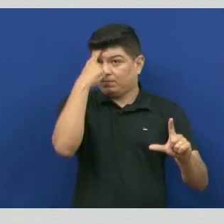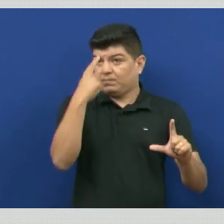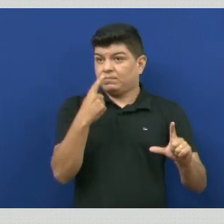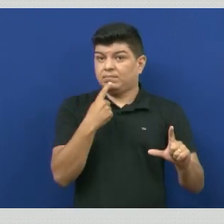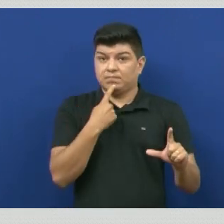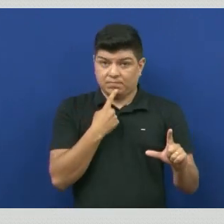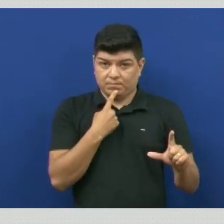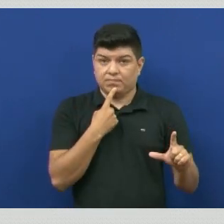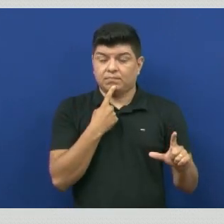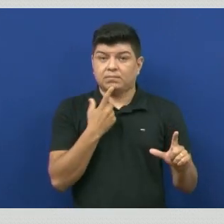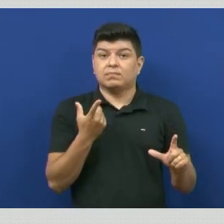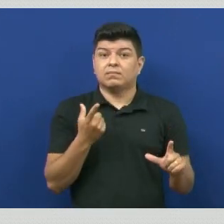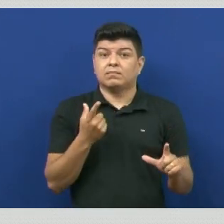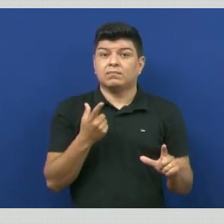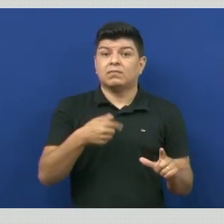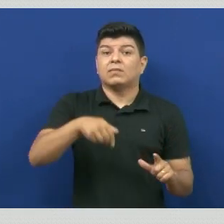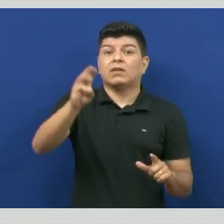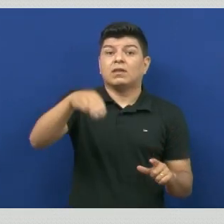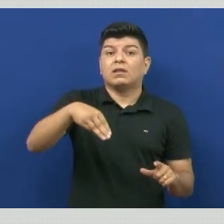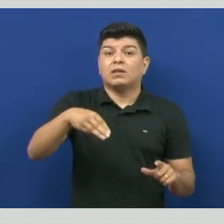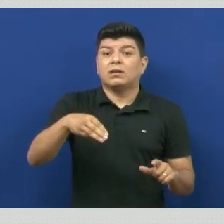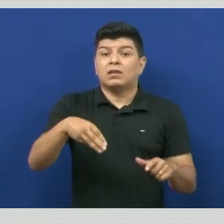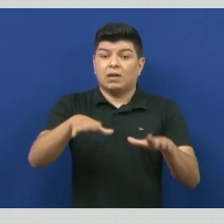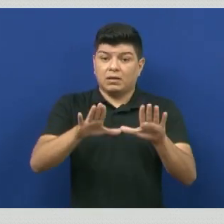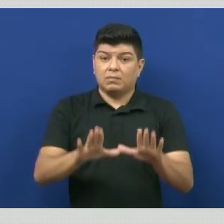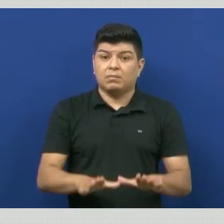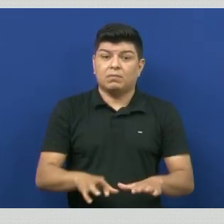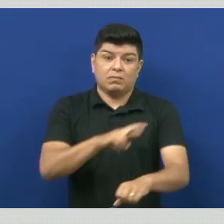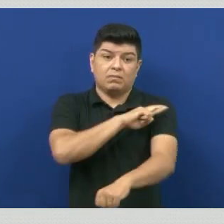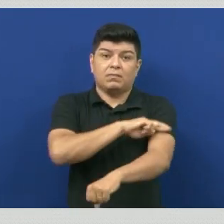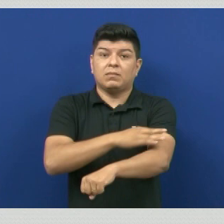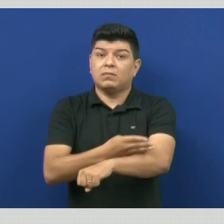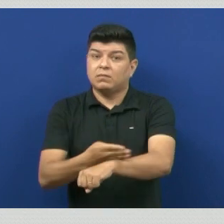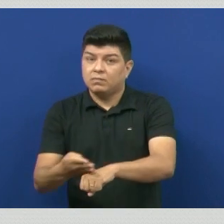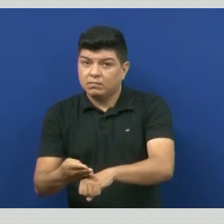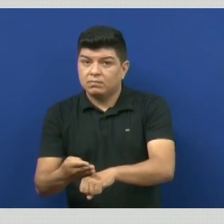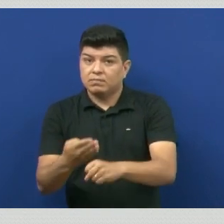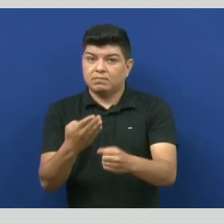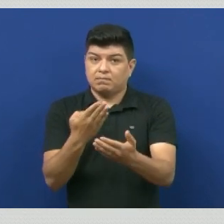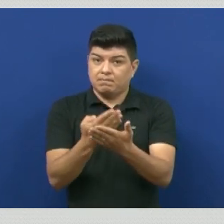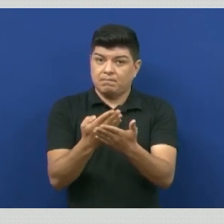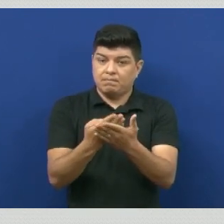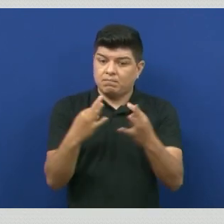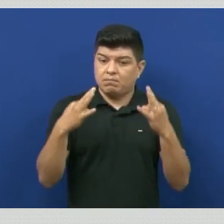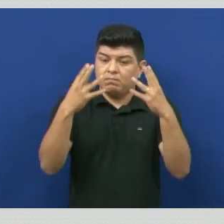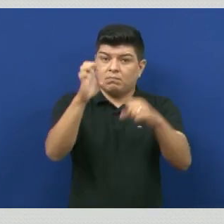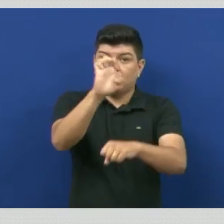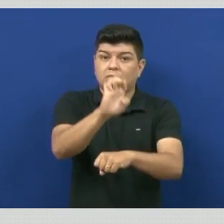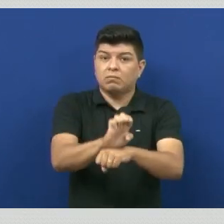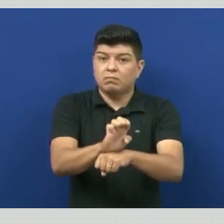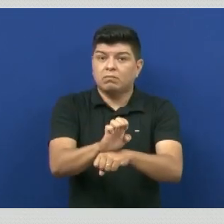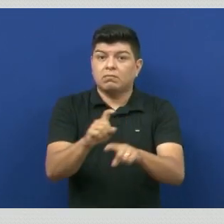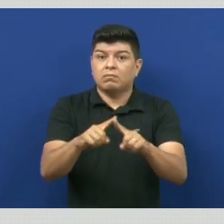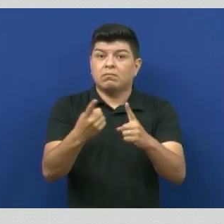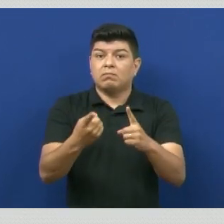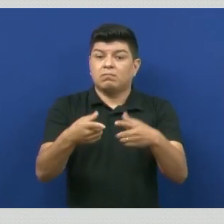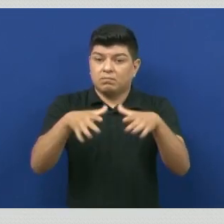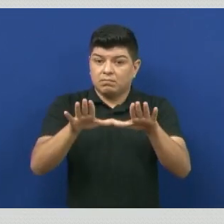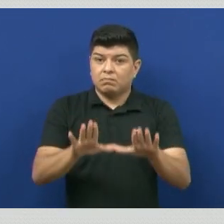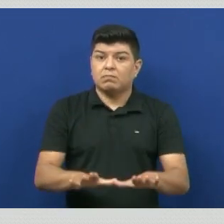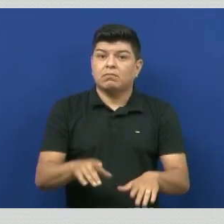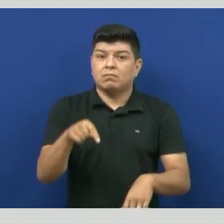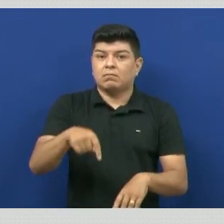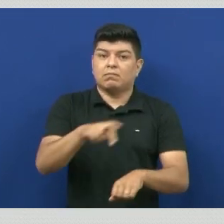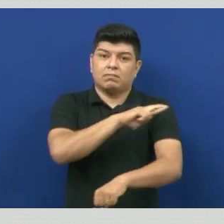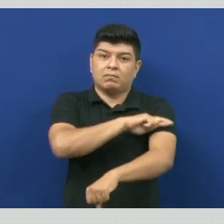de vocês? Quem é morador da cidade de Rio Branco, eu sei que essa aula vai para todo o estado, mas quem é morador da cidade de Rio Branco,